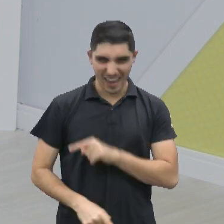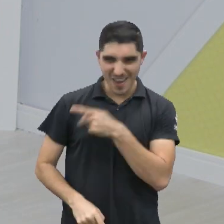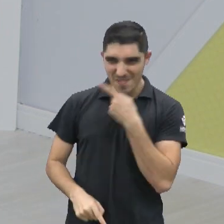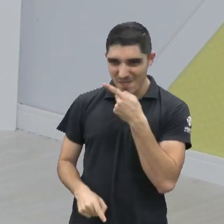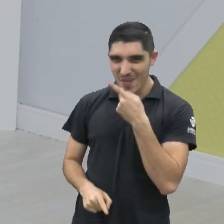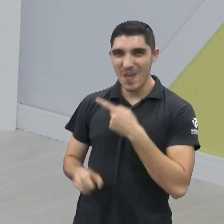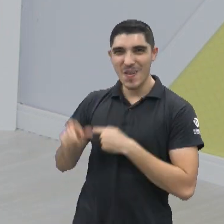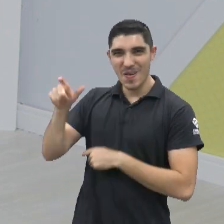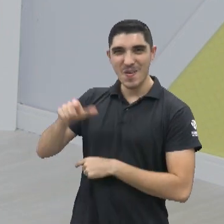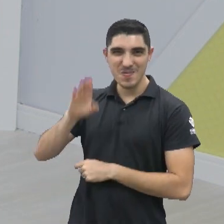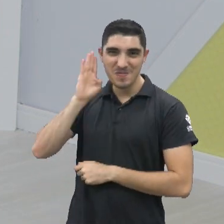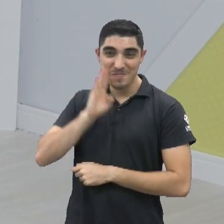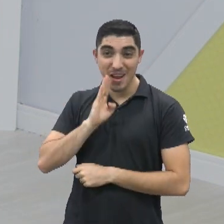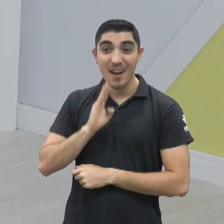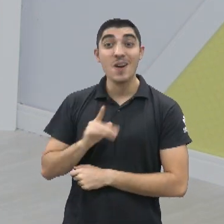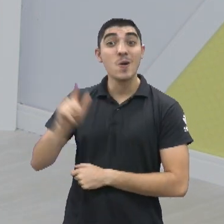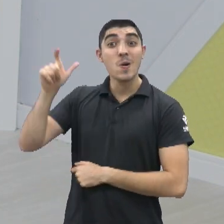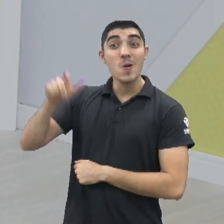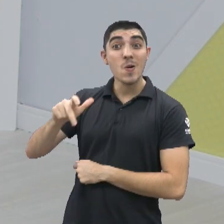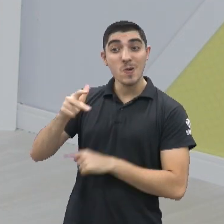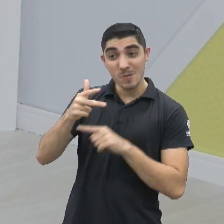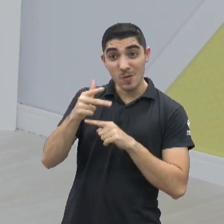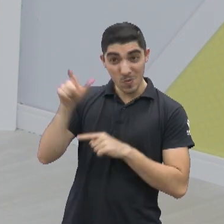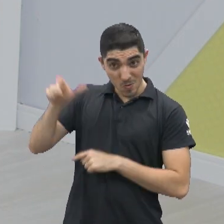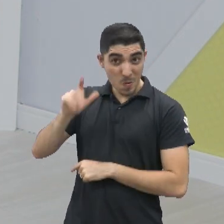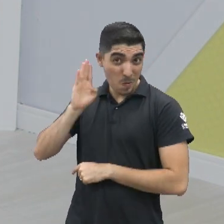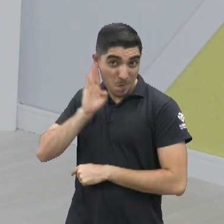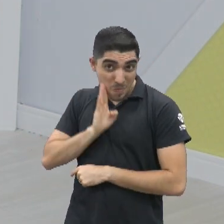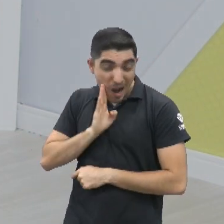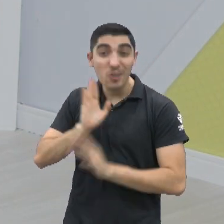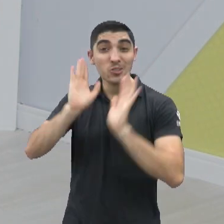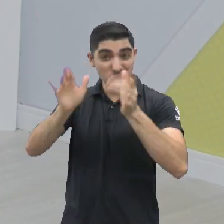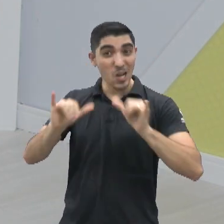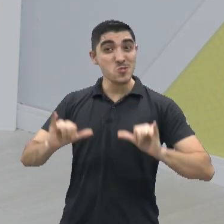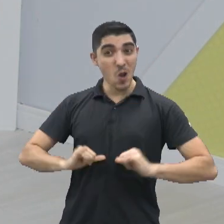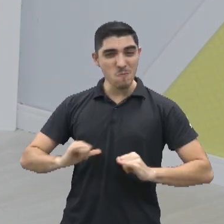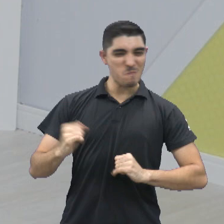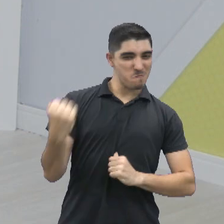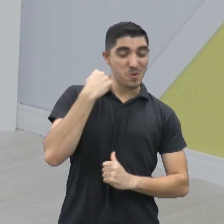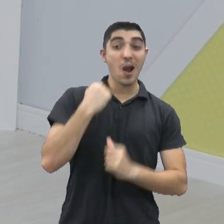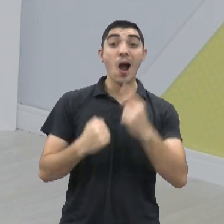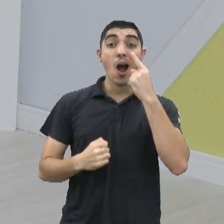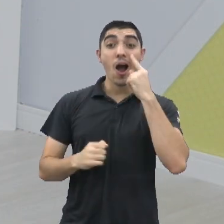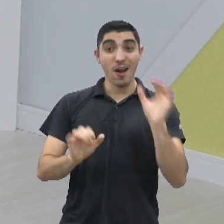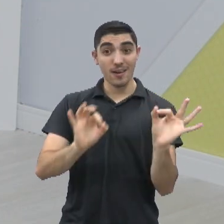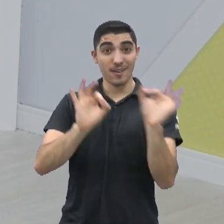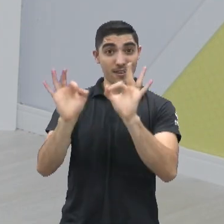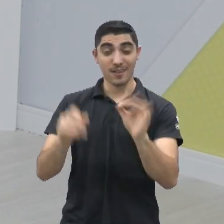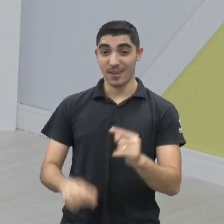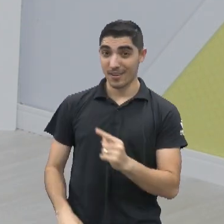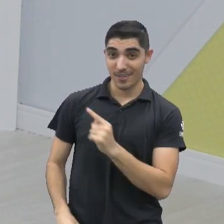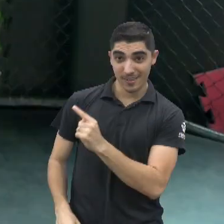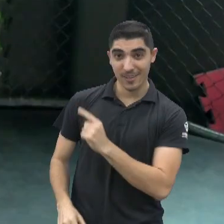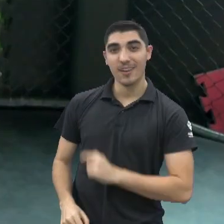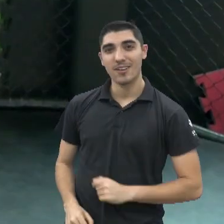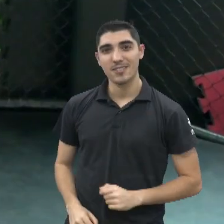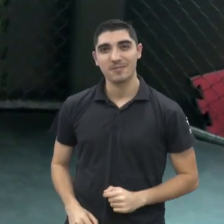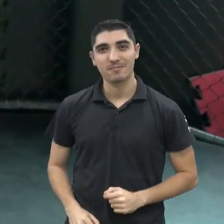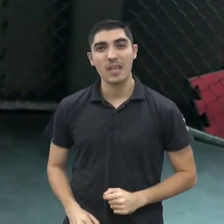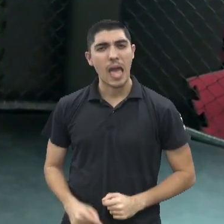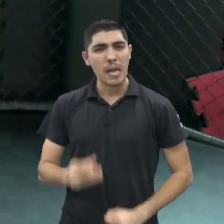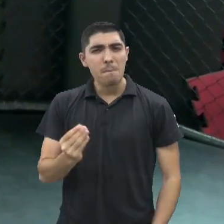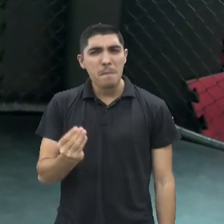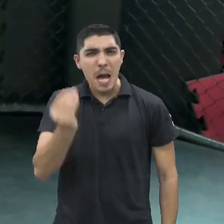mão, o nosso repórter sentiu o peso da mão da Rehuk. Coloca aqui, Matheus. Coloca para a gente ver o Paulo sofrendo. E para testar toda